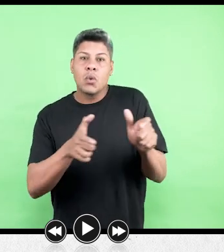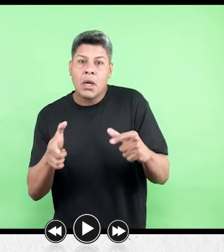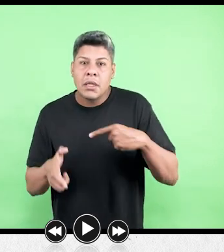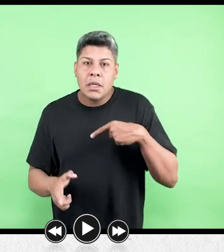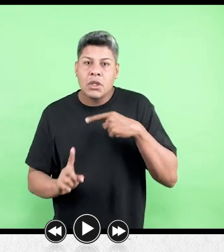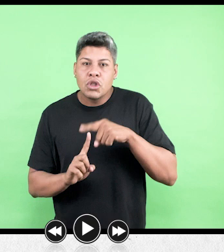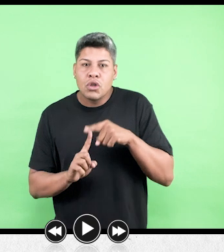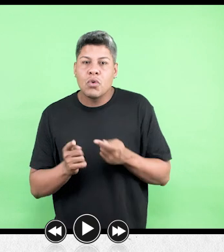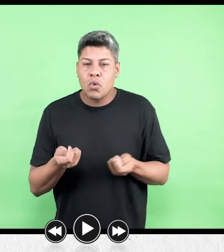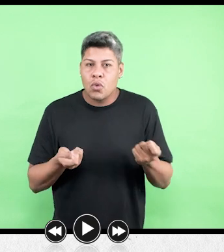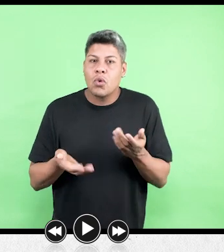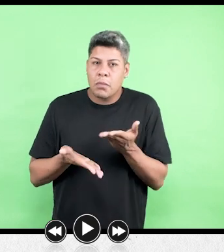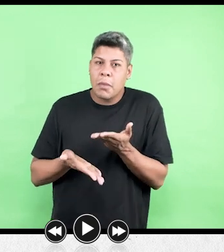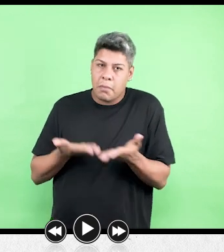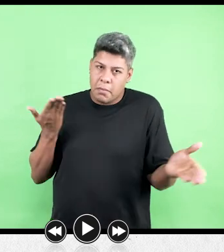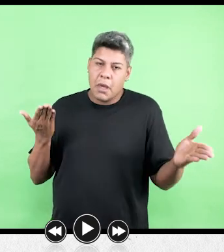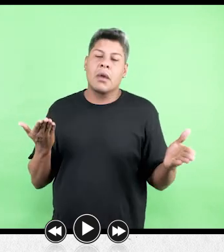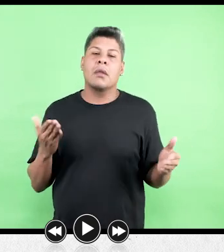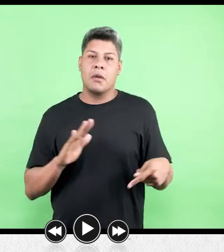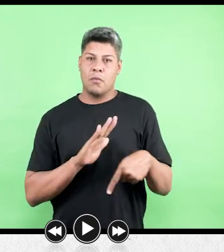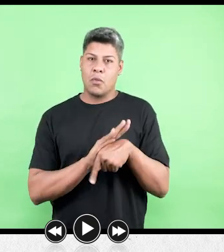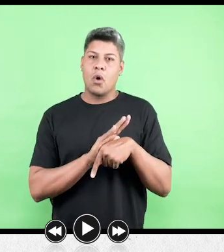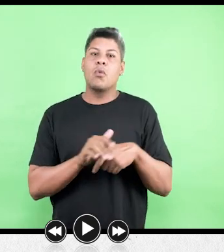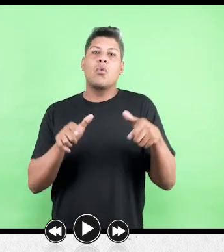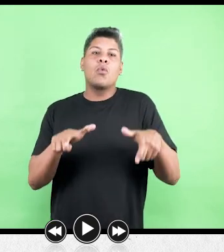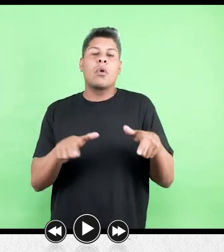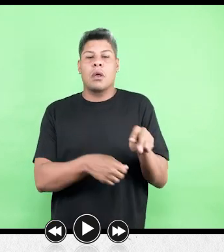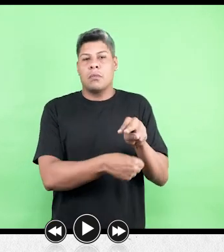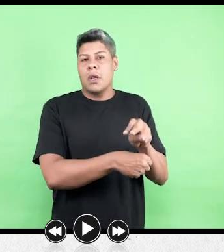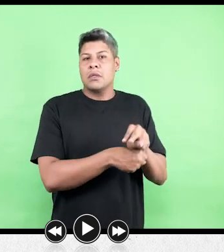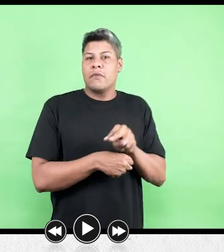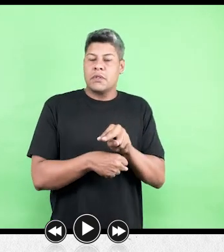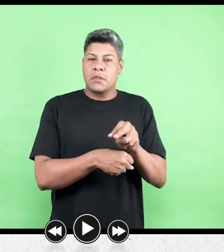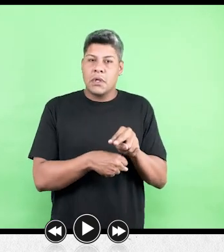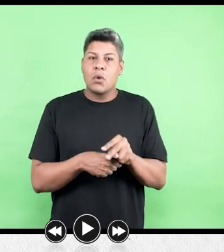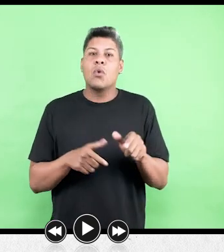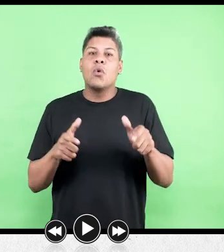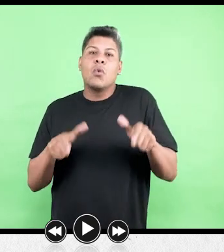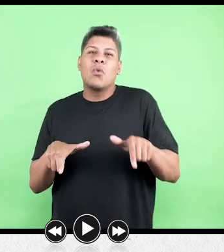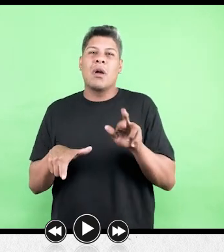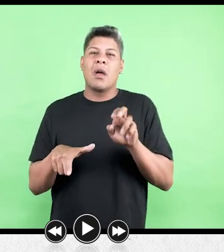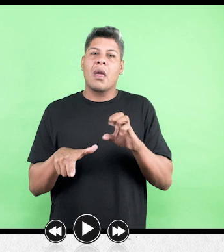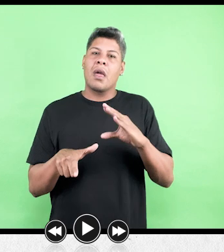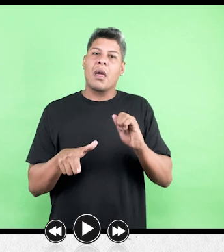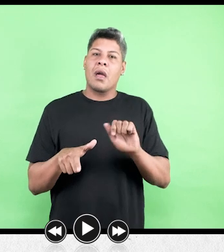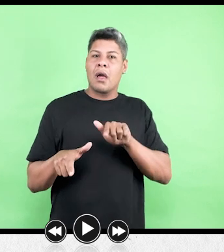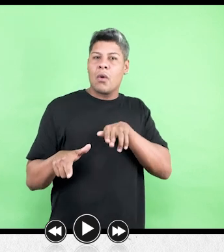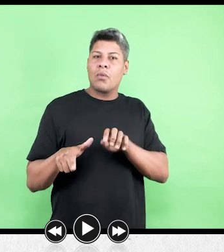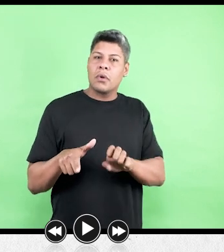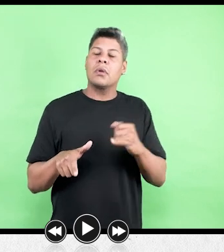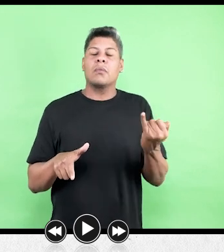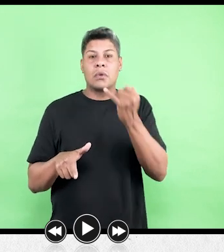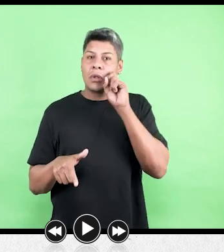algum tipo de controle de perda também, né, nessas unidades de reservação. As estações de recalque, é importante verificar, né,